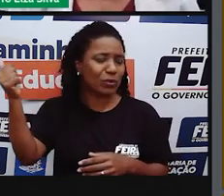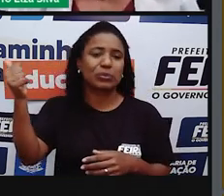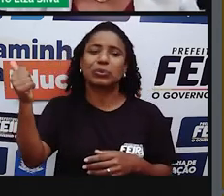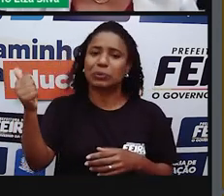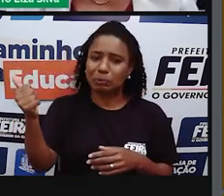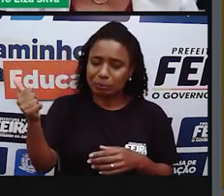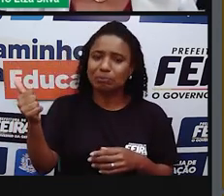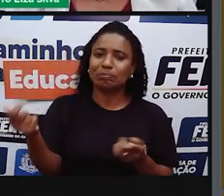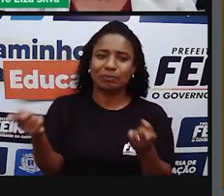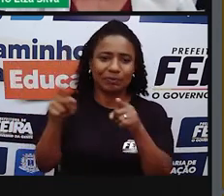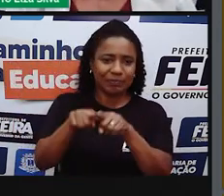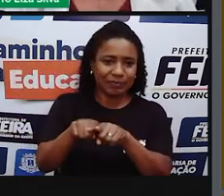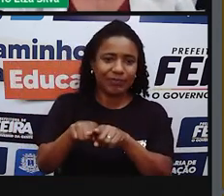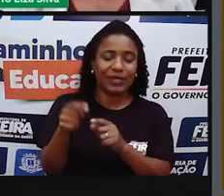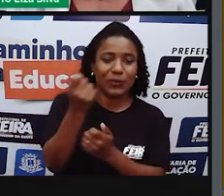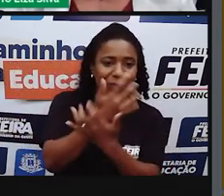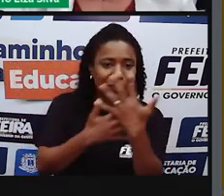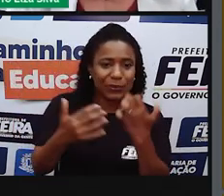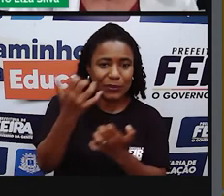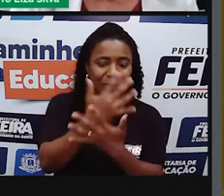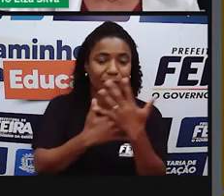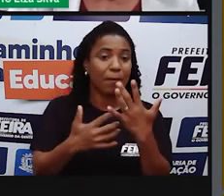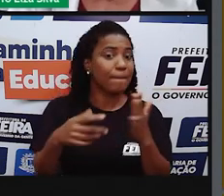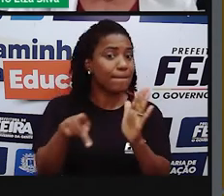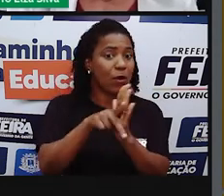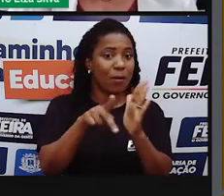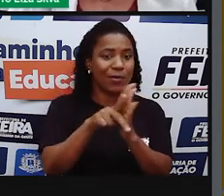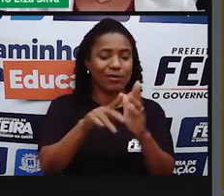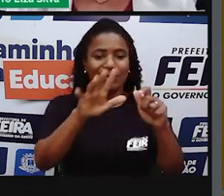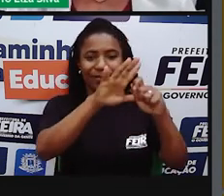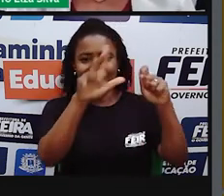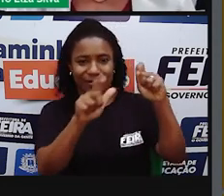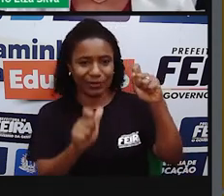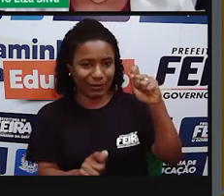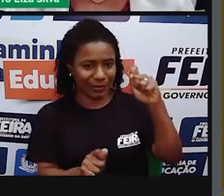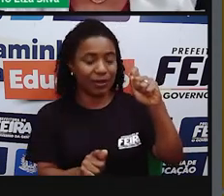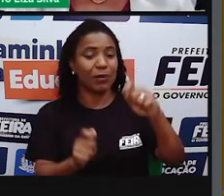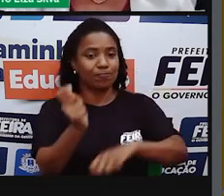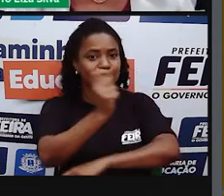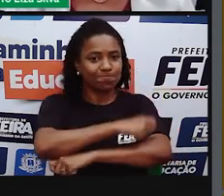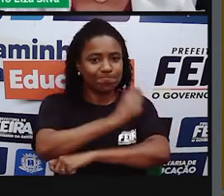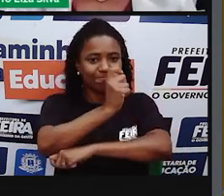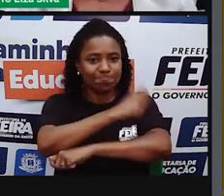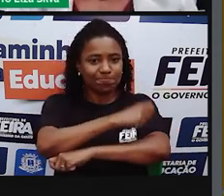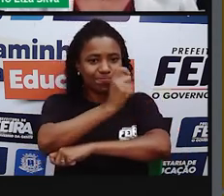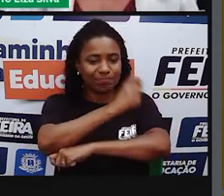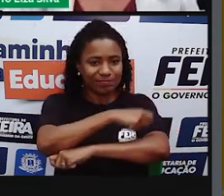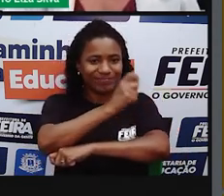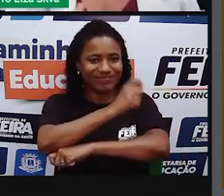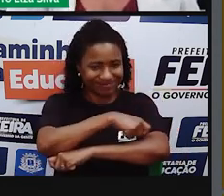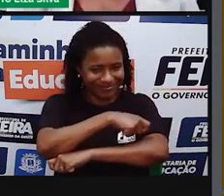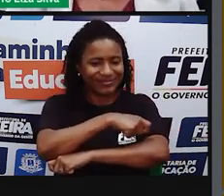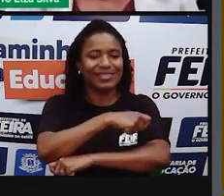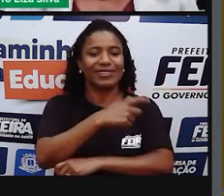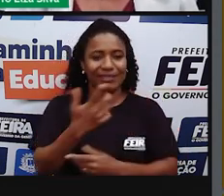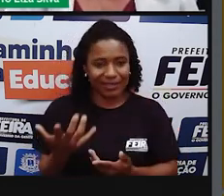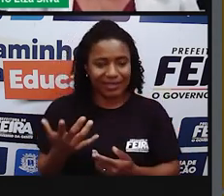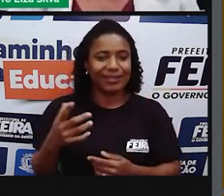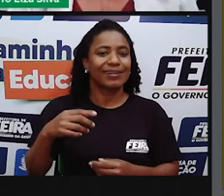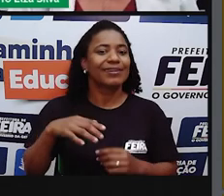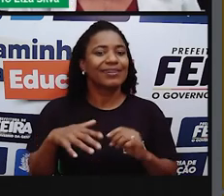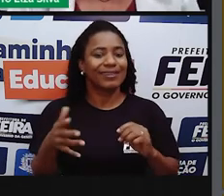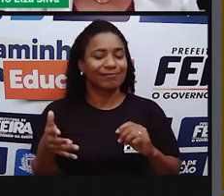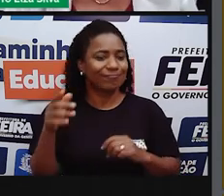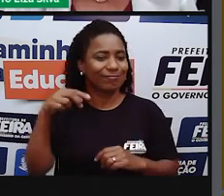uma adaptação africana influenciada pelo funk norte-americano. Vocês também verão